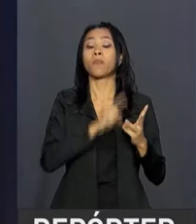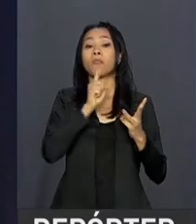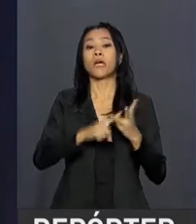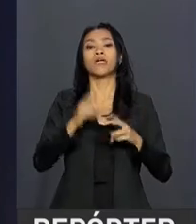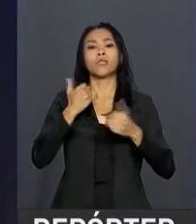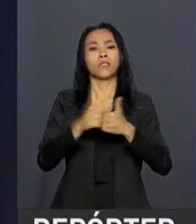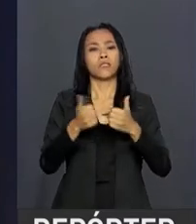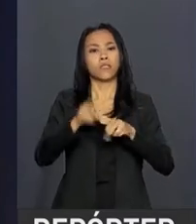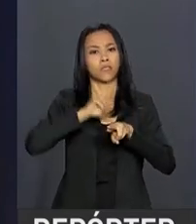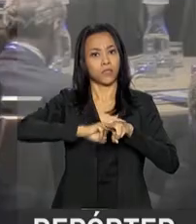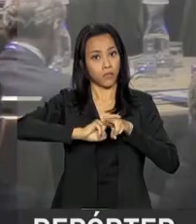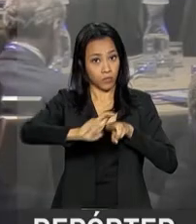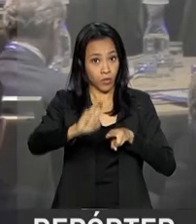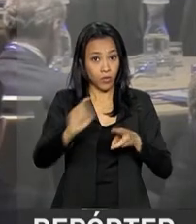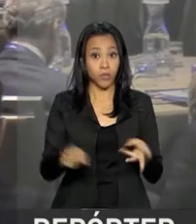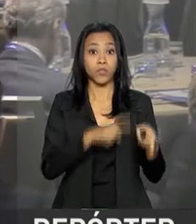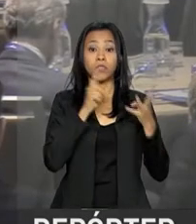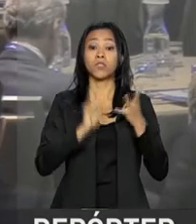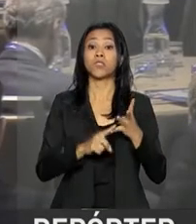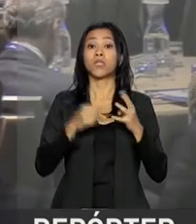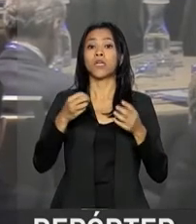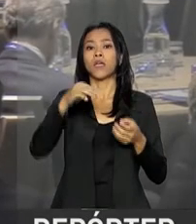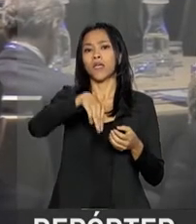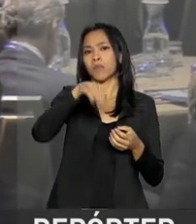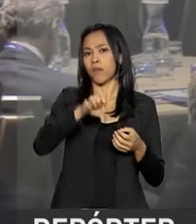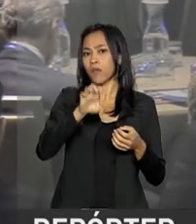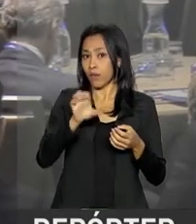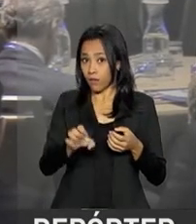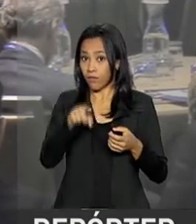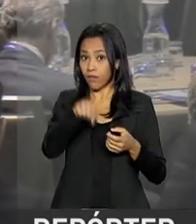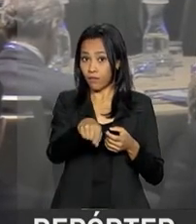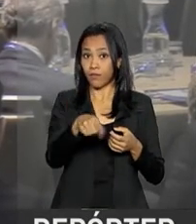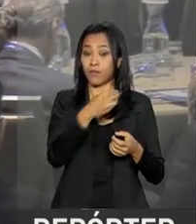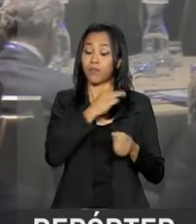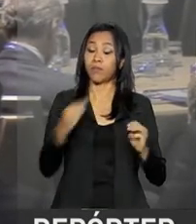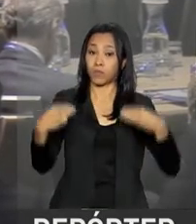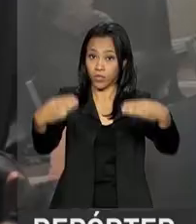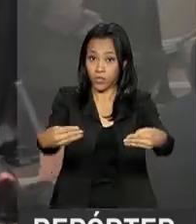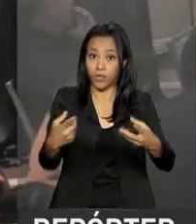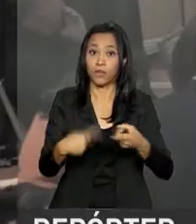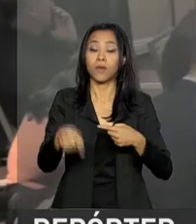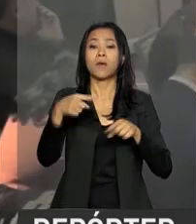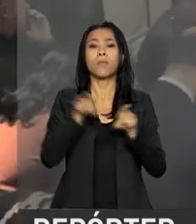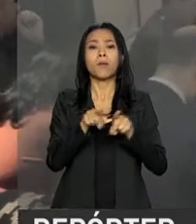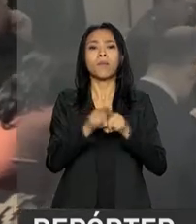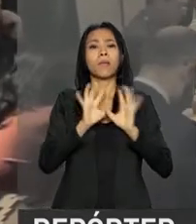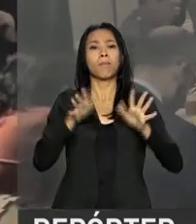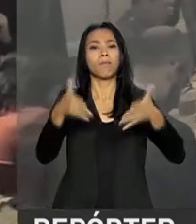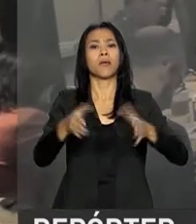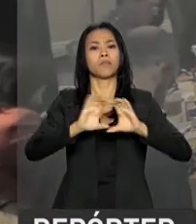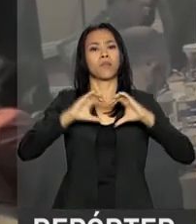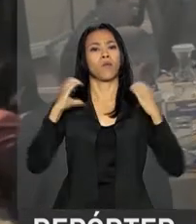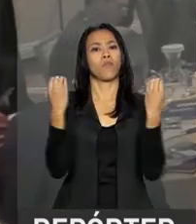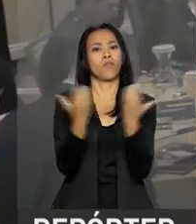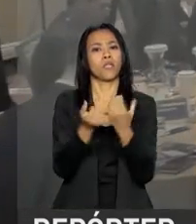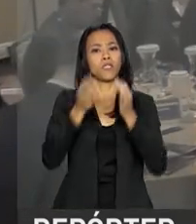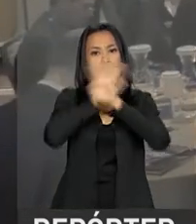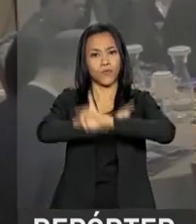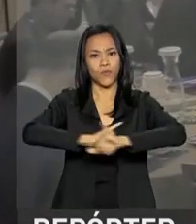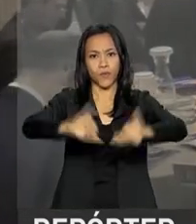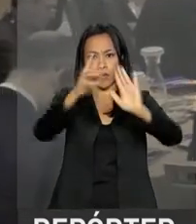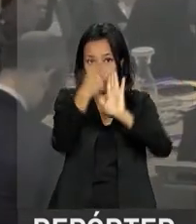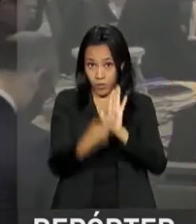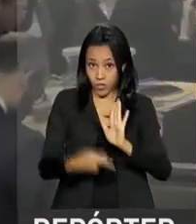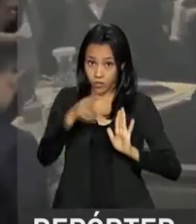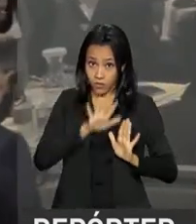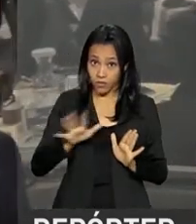transportes maurício quintella e de minas e energia fernando bezerra coelho filho participam da conferência para divulgar projetos para